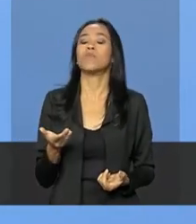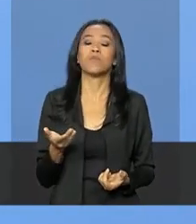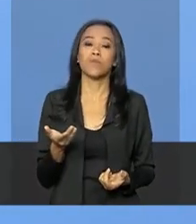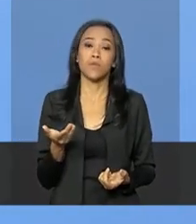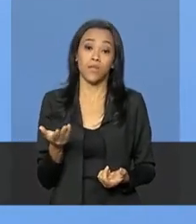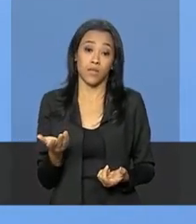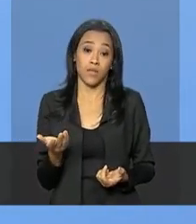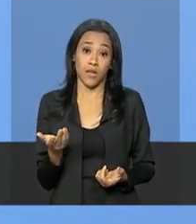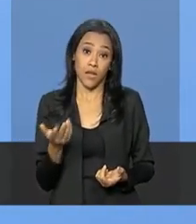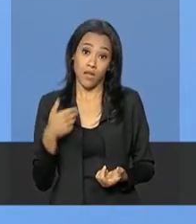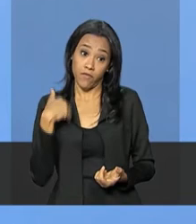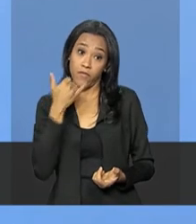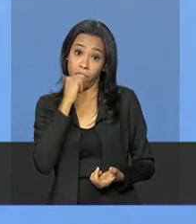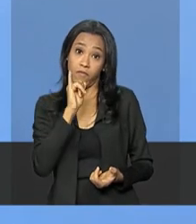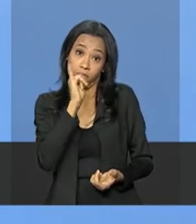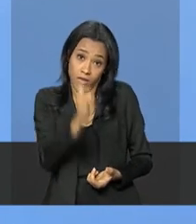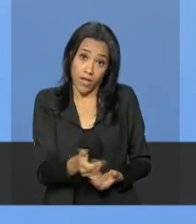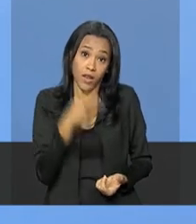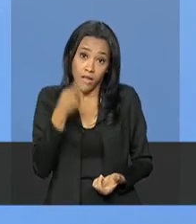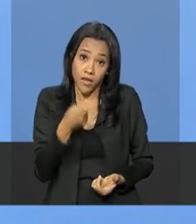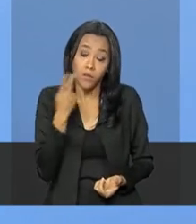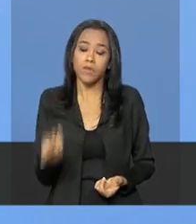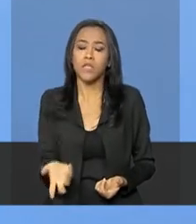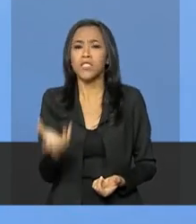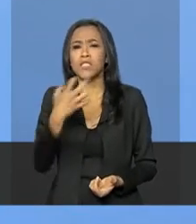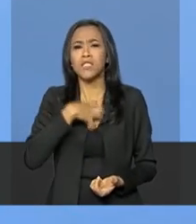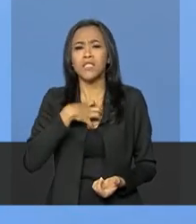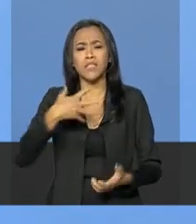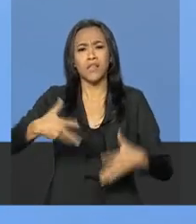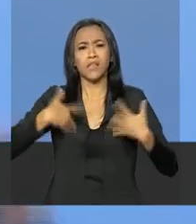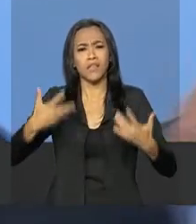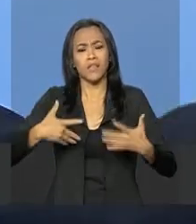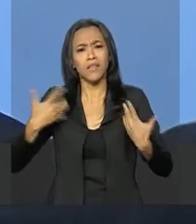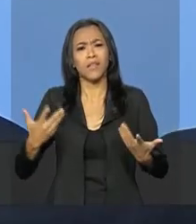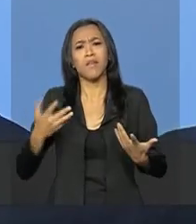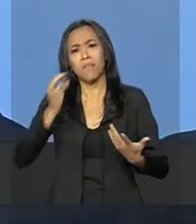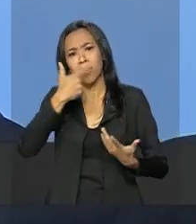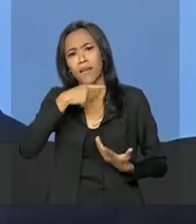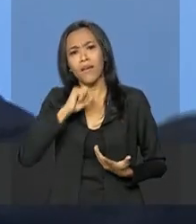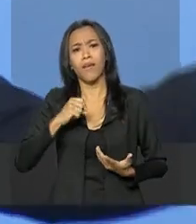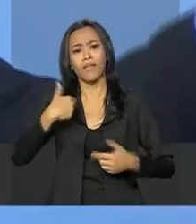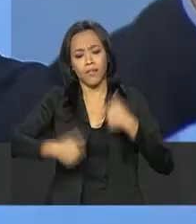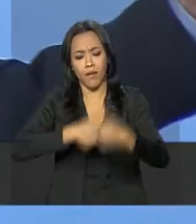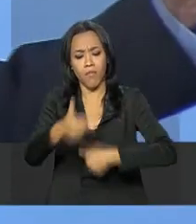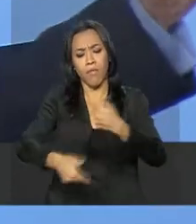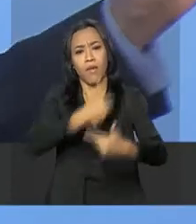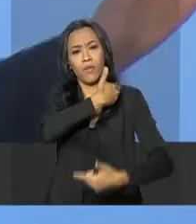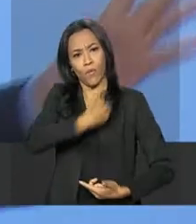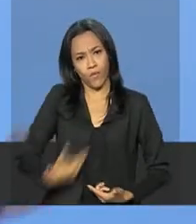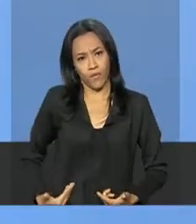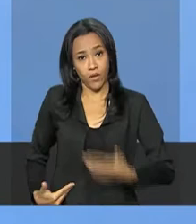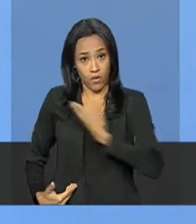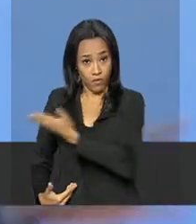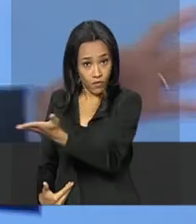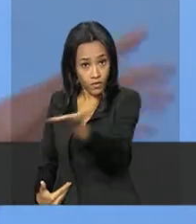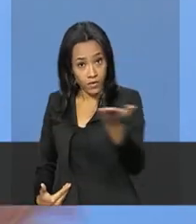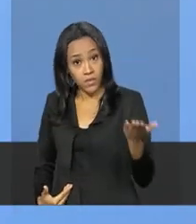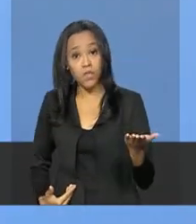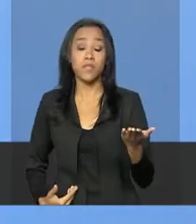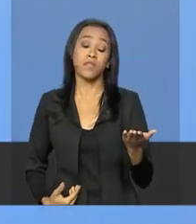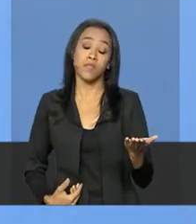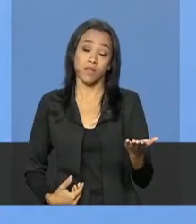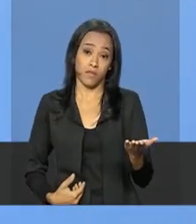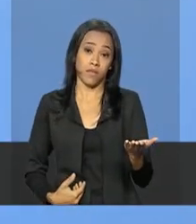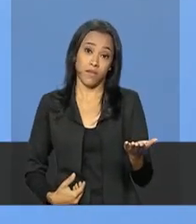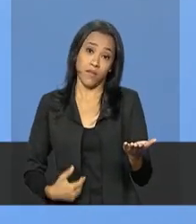da aula é que causa uma alegria extraordinária para quem governa você neste momento desinteressante como